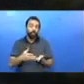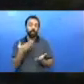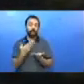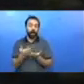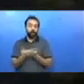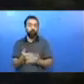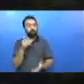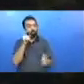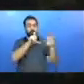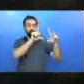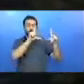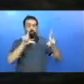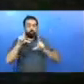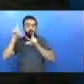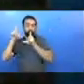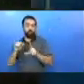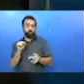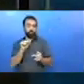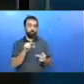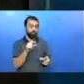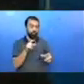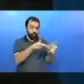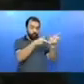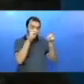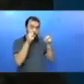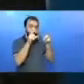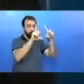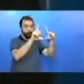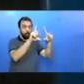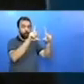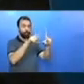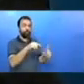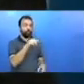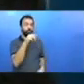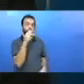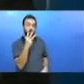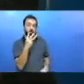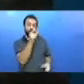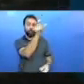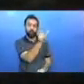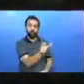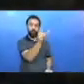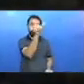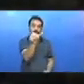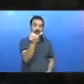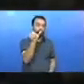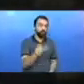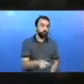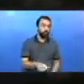observando estas imagens. Percebam, aqui nesta ilustração nós temos 3 personagens e esses